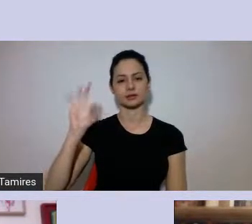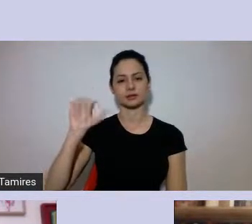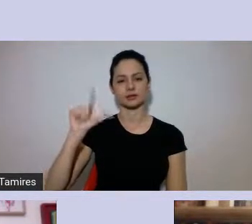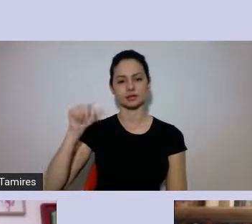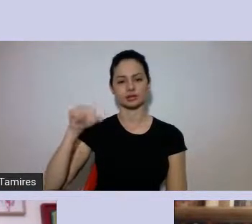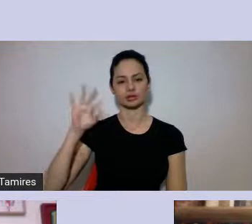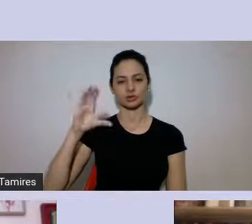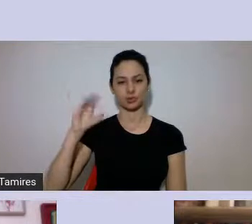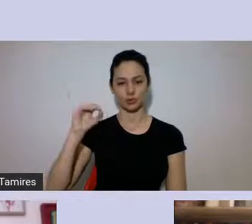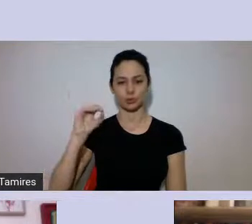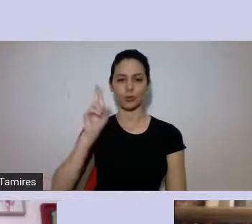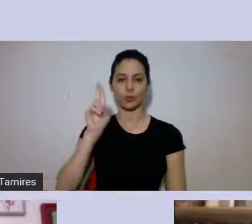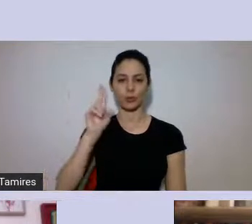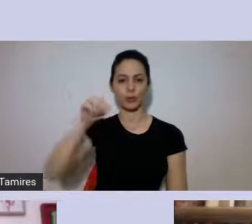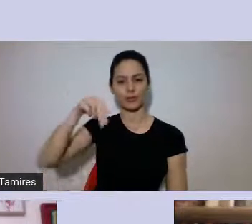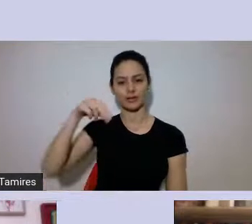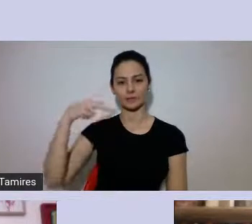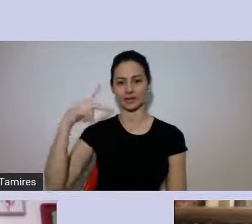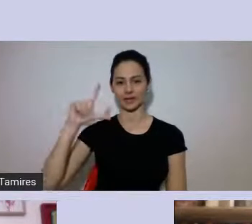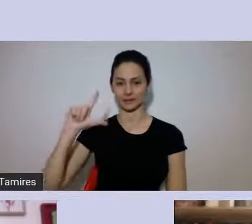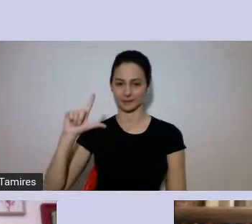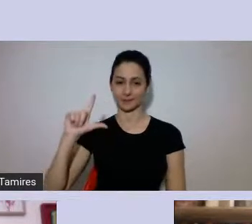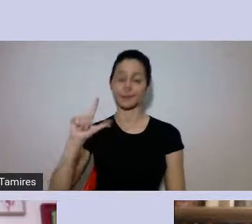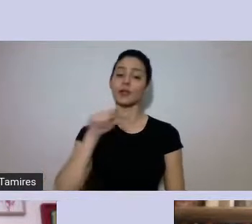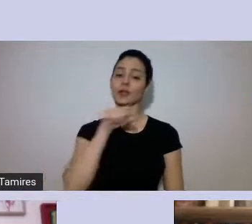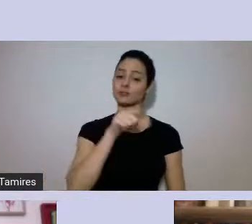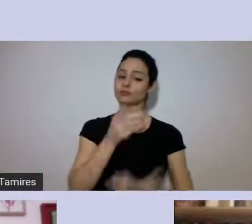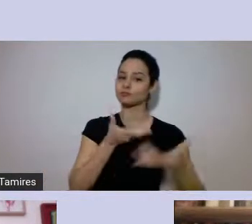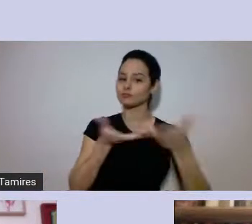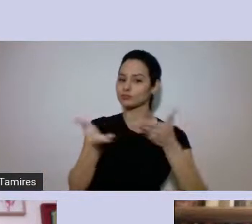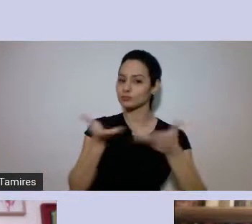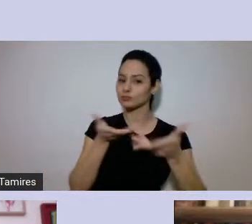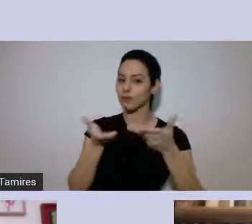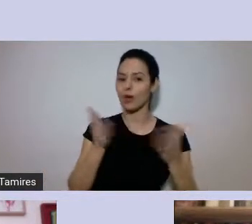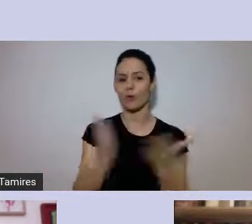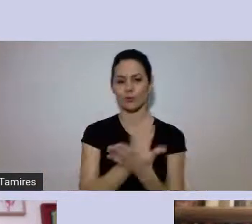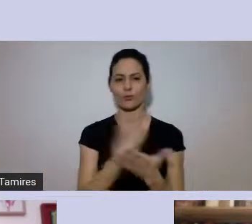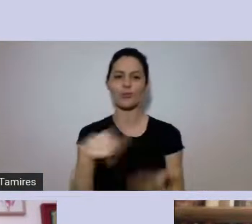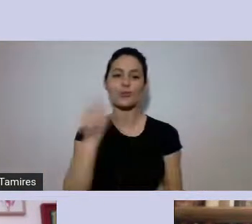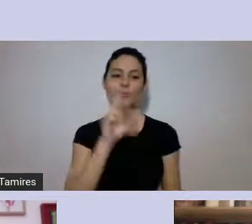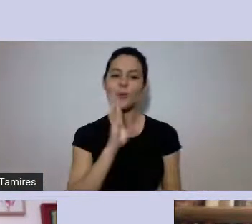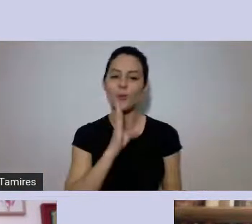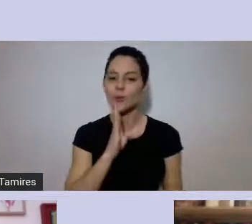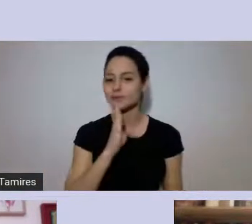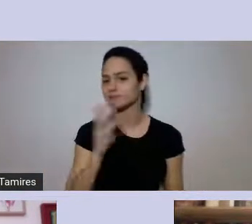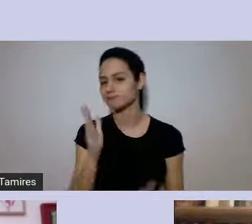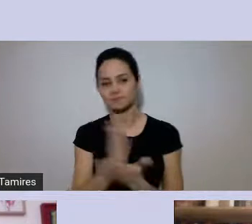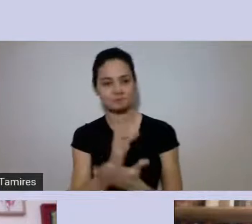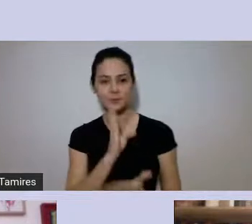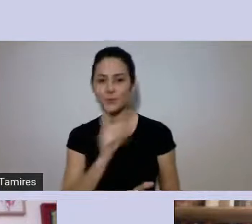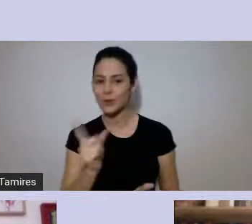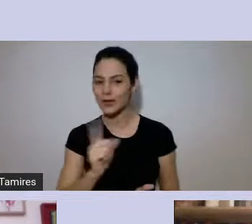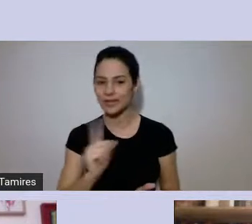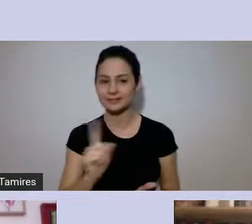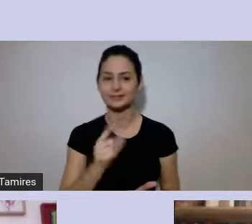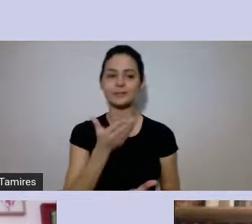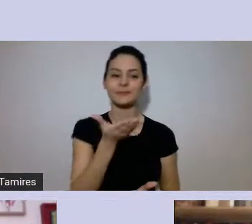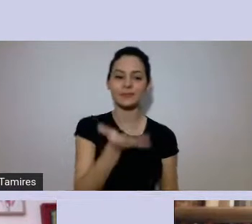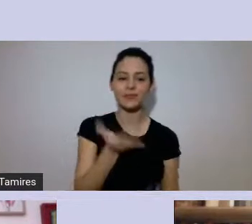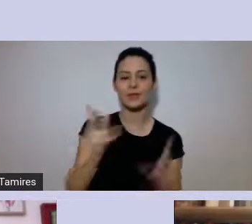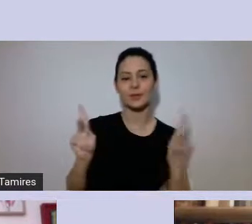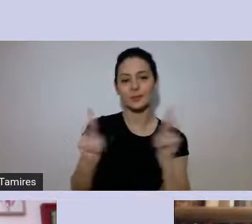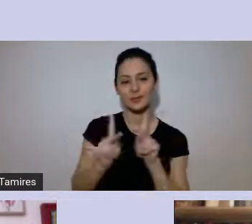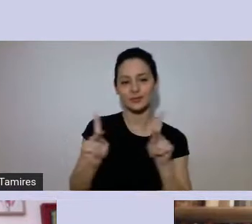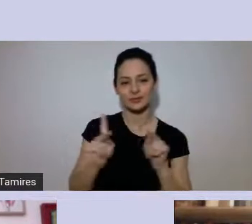nosso moderador, tá? Alguns já conhecem, mas outros não, é o nosso